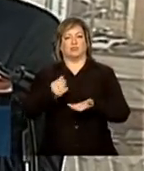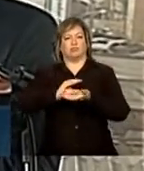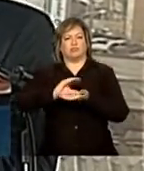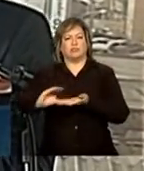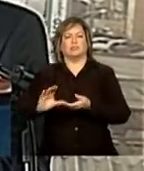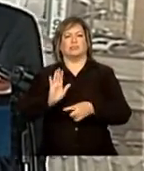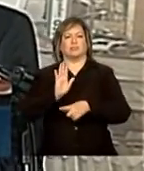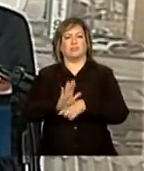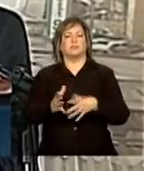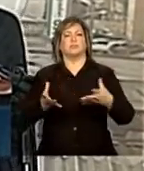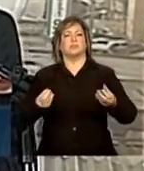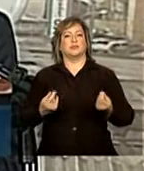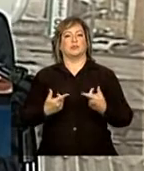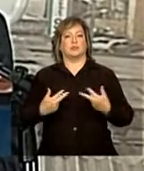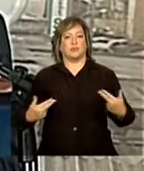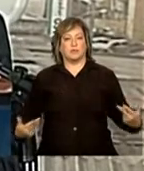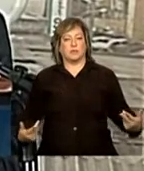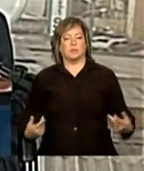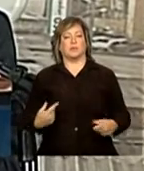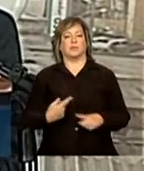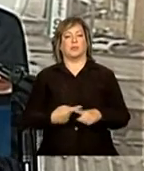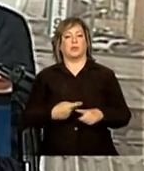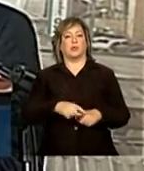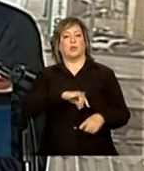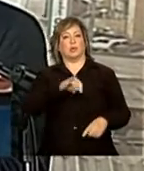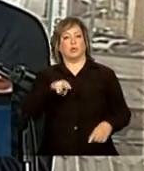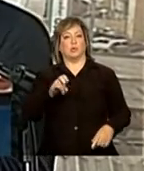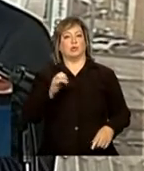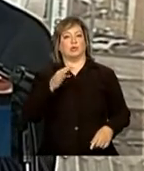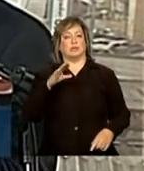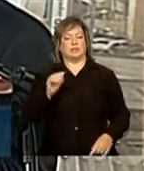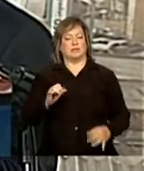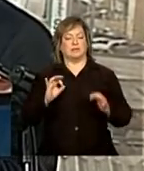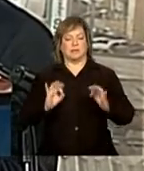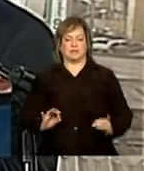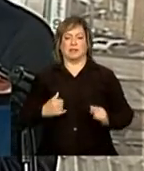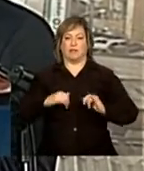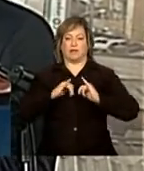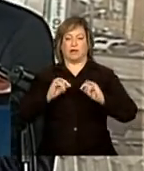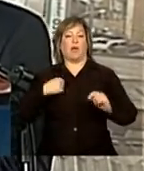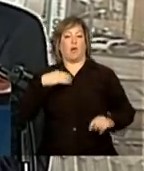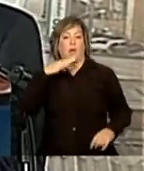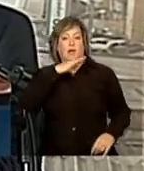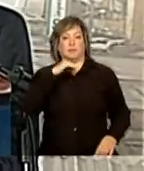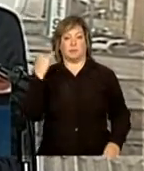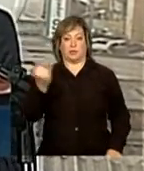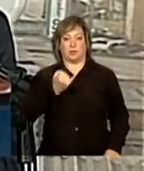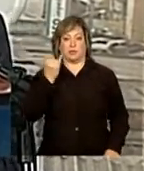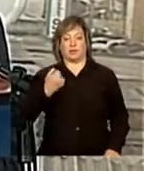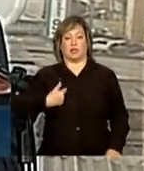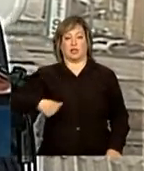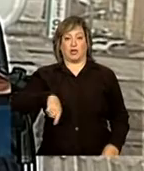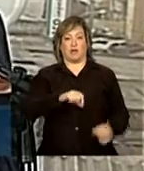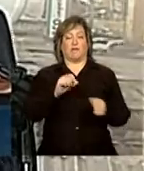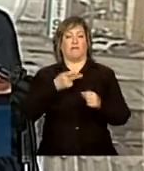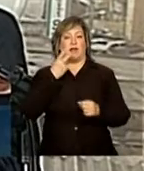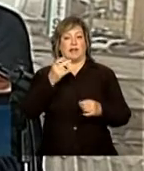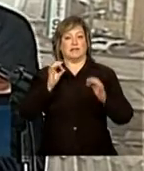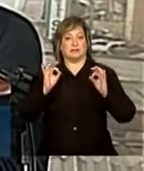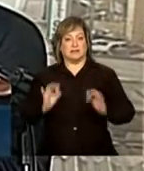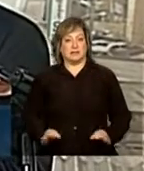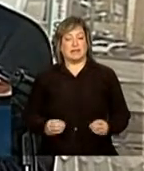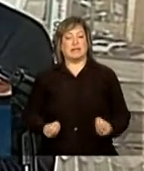importantes. E por um dever de justiça, e eu acho que é muito importante na vida pública a gente fazer justiça e dar o